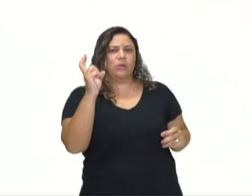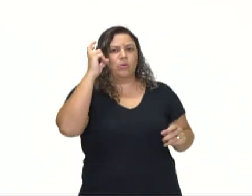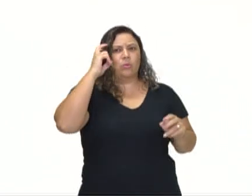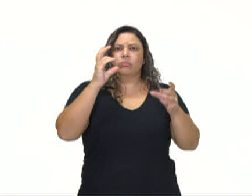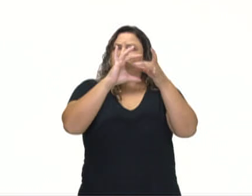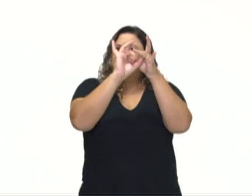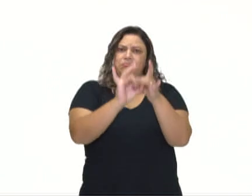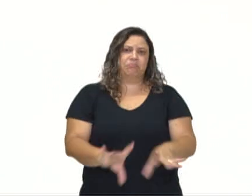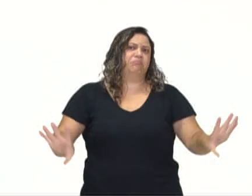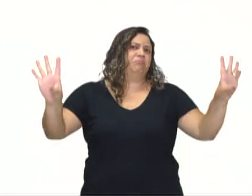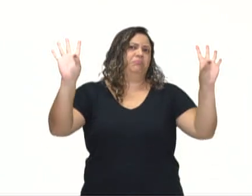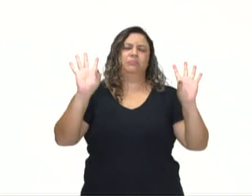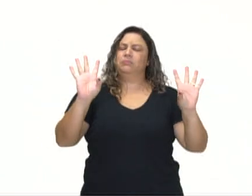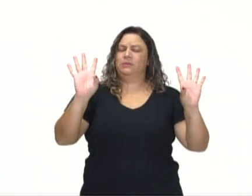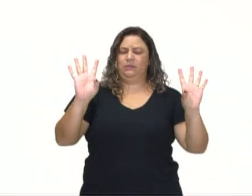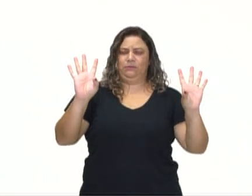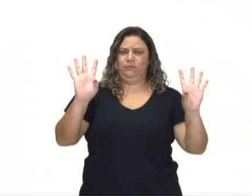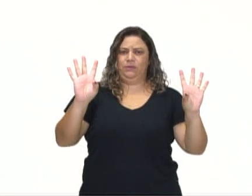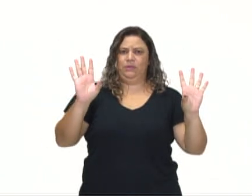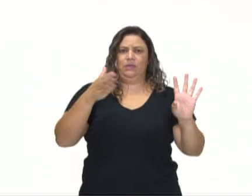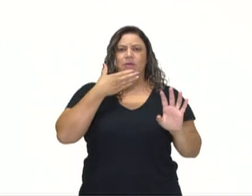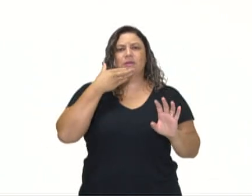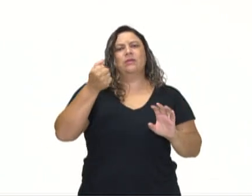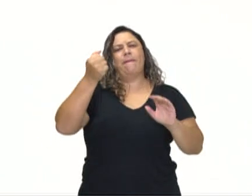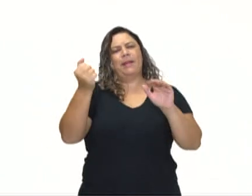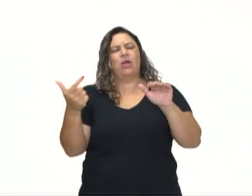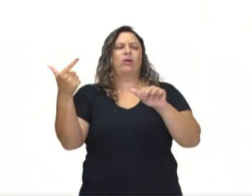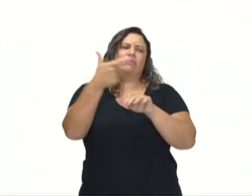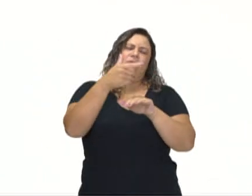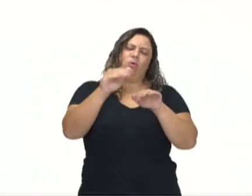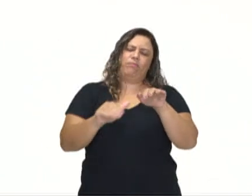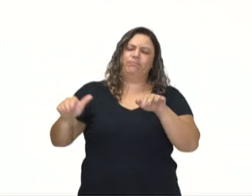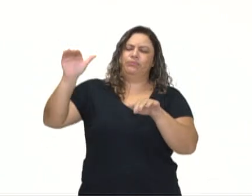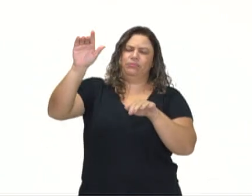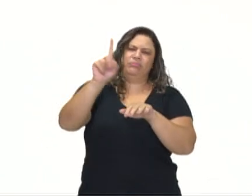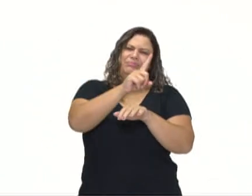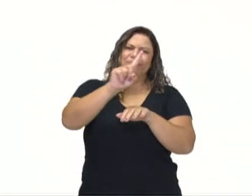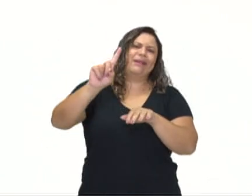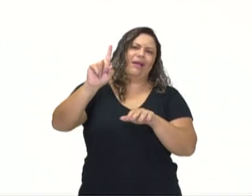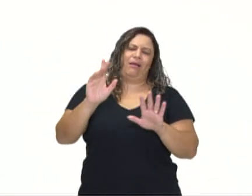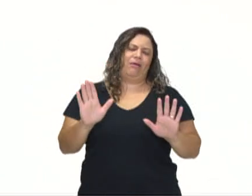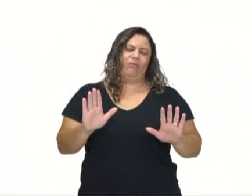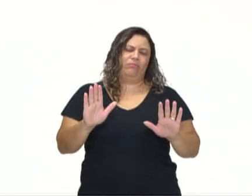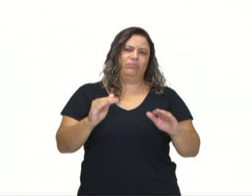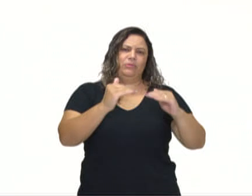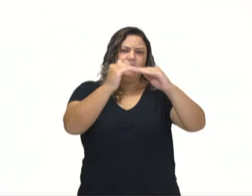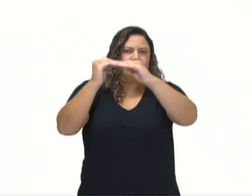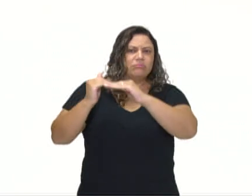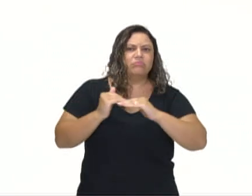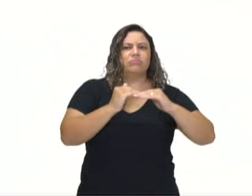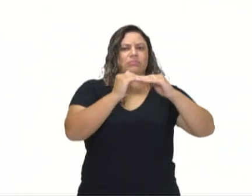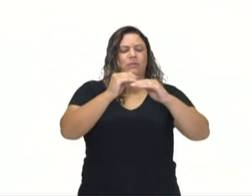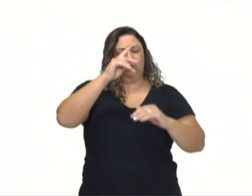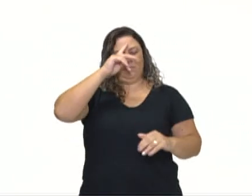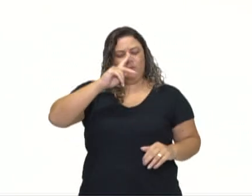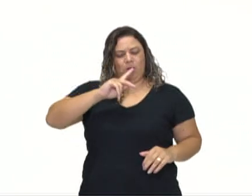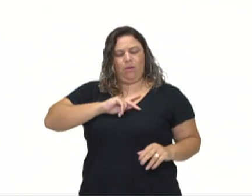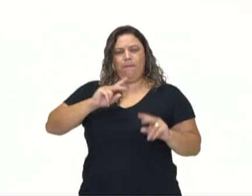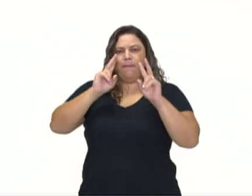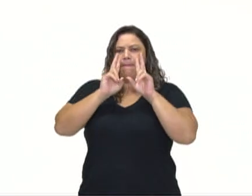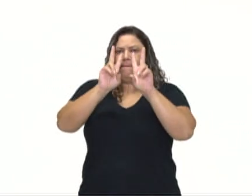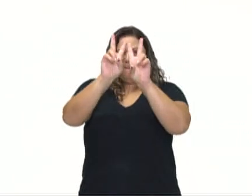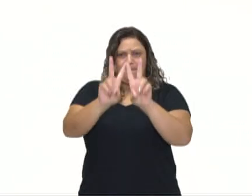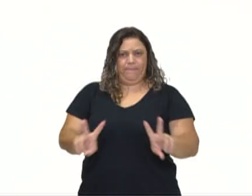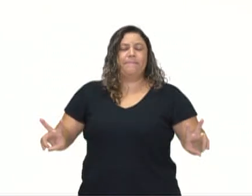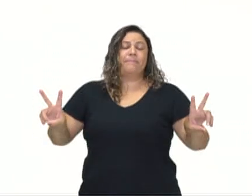de etnocentrismo. O que quer dizer sem julgar o outro a partir de sua própria visão e